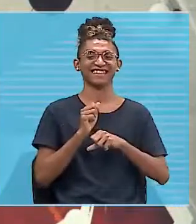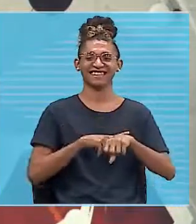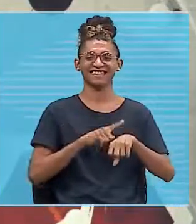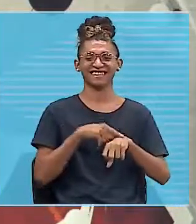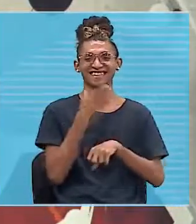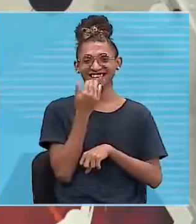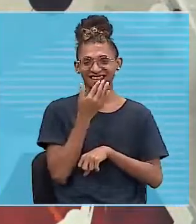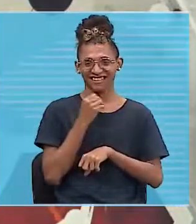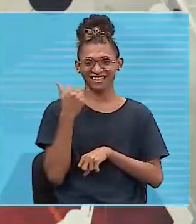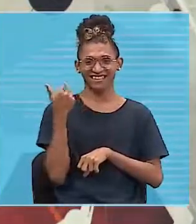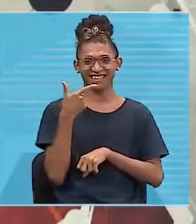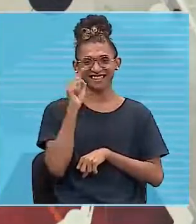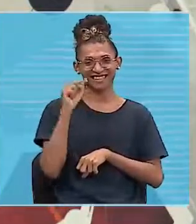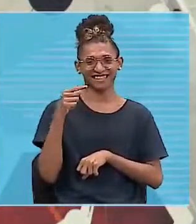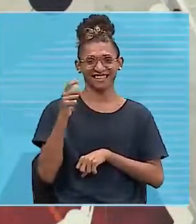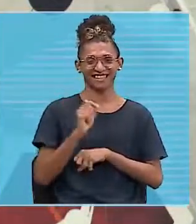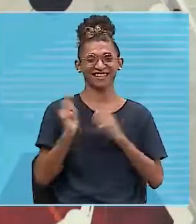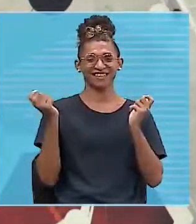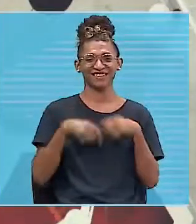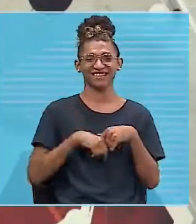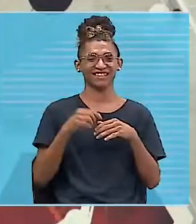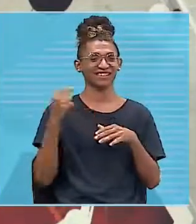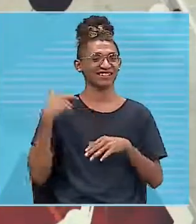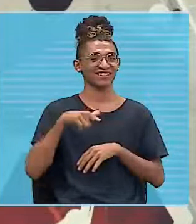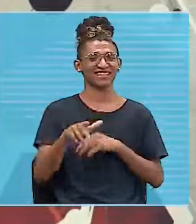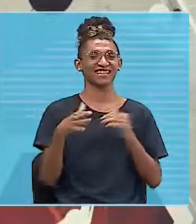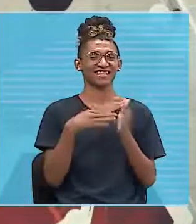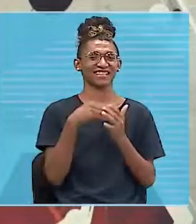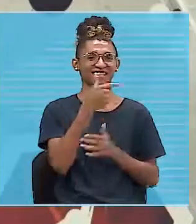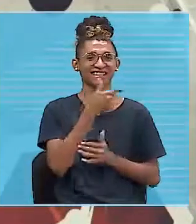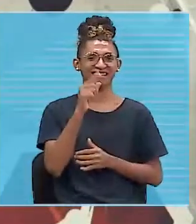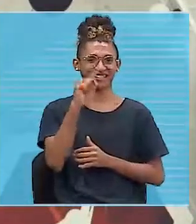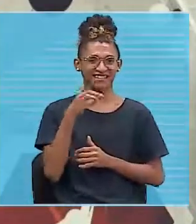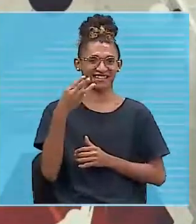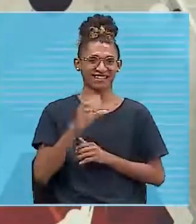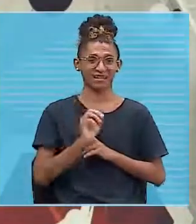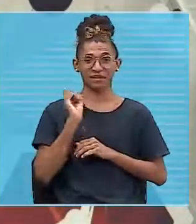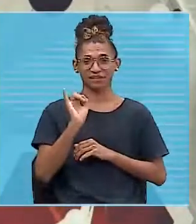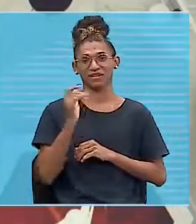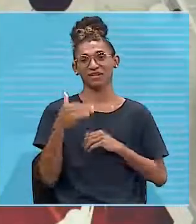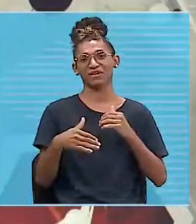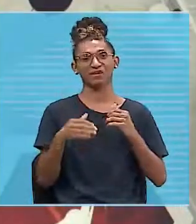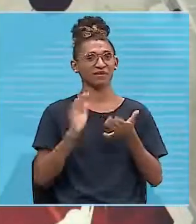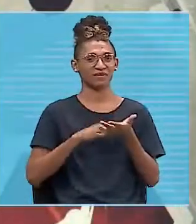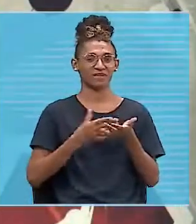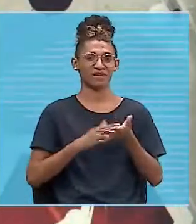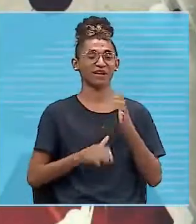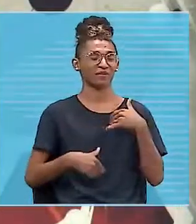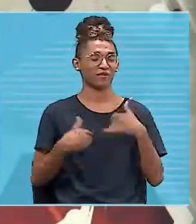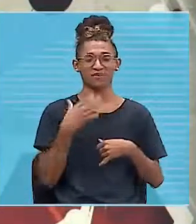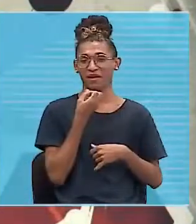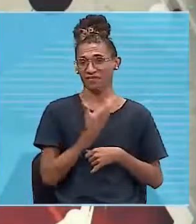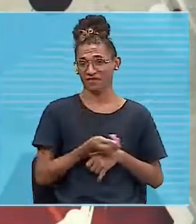uma da tarde que poderia seguir direta até às 10:30 da noite então vocês estão com essa energia toda né tenho nada